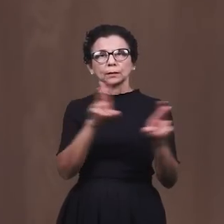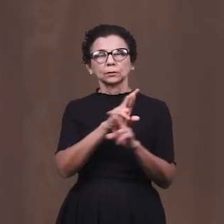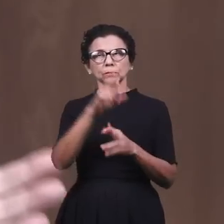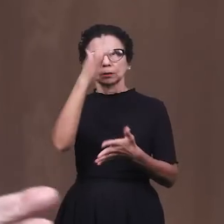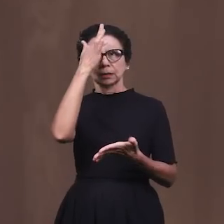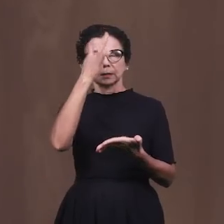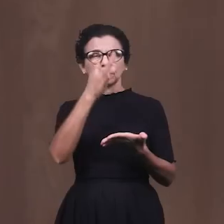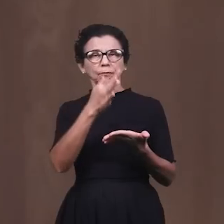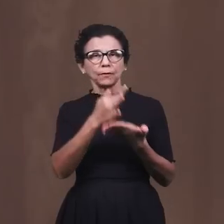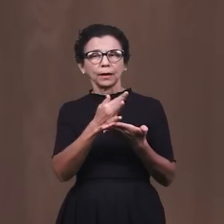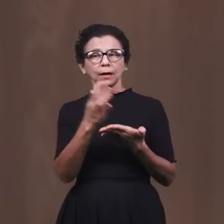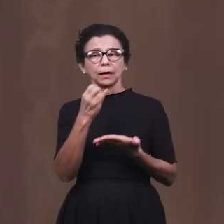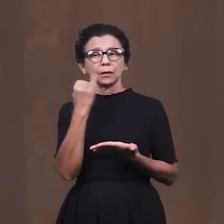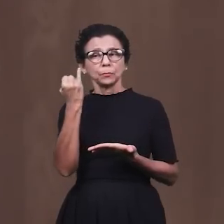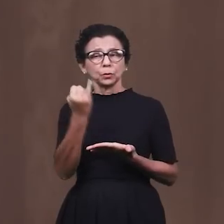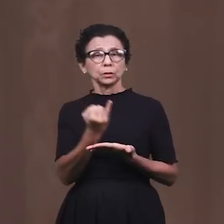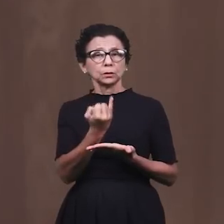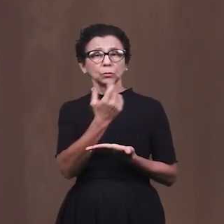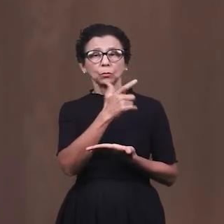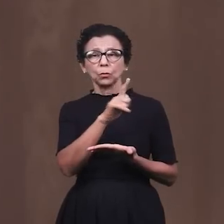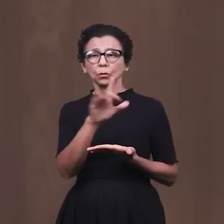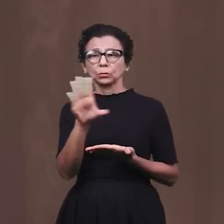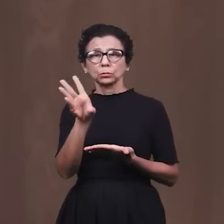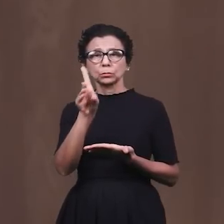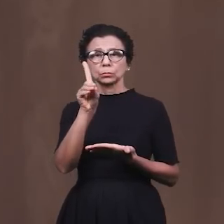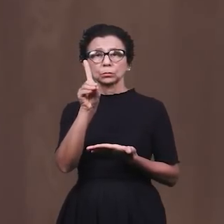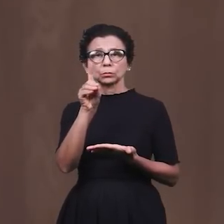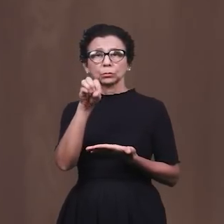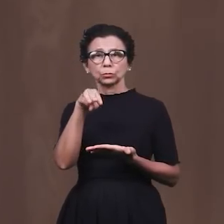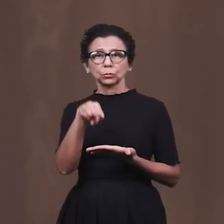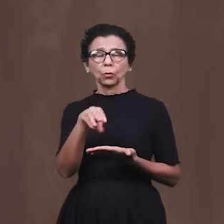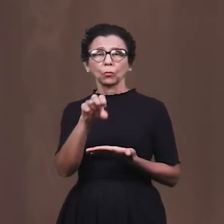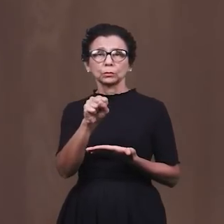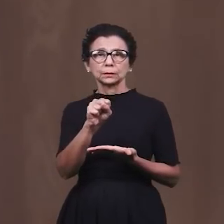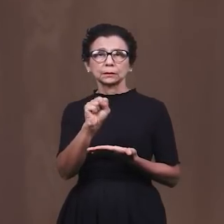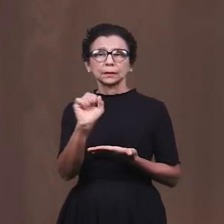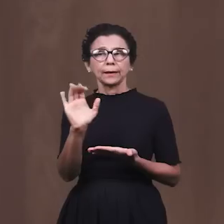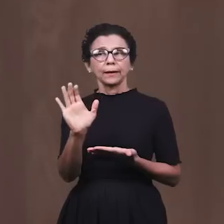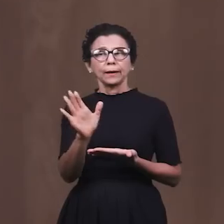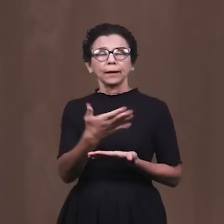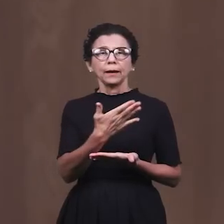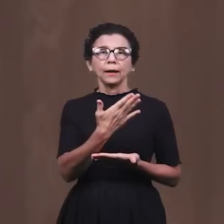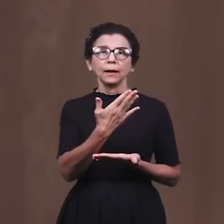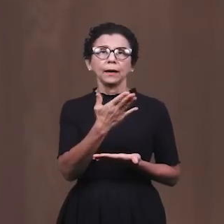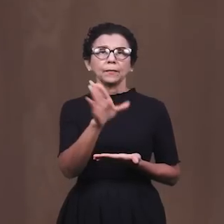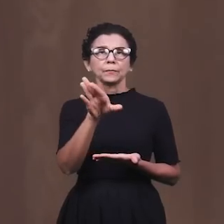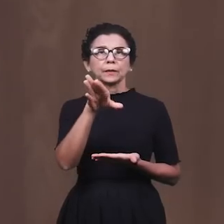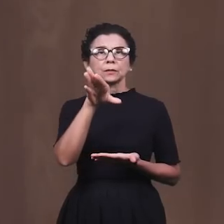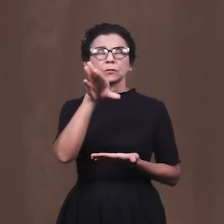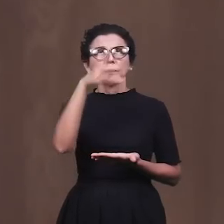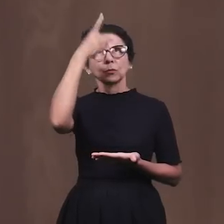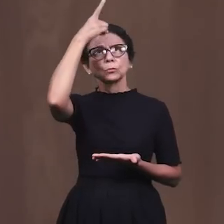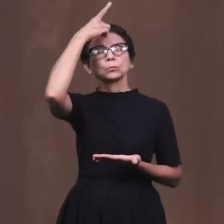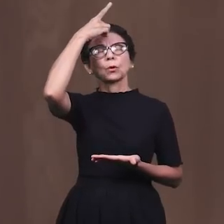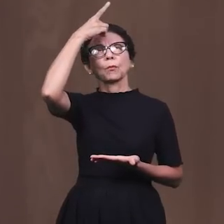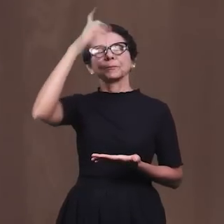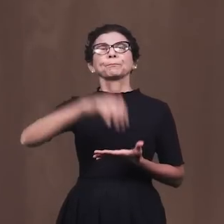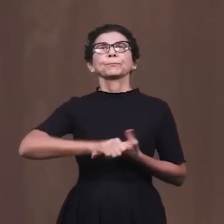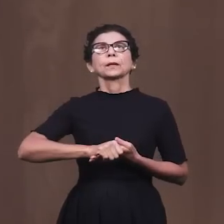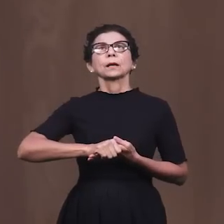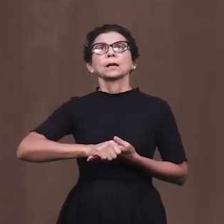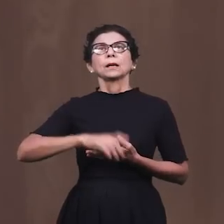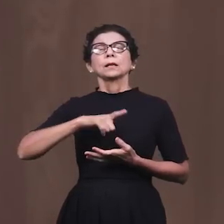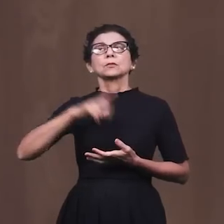quanto os demais dons, embora não seja um dom, digamos assim, visível, como a gente diz assim, tive uma